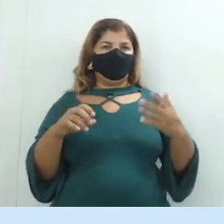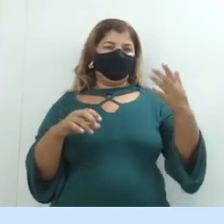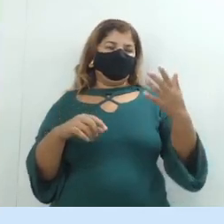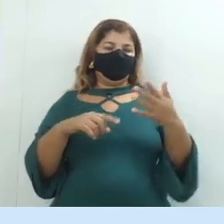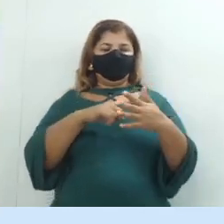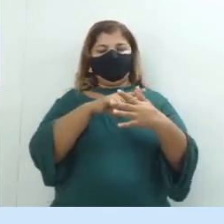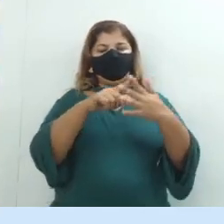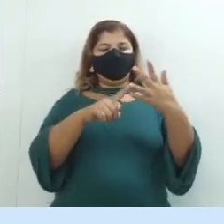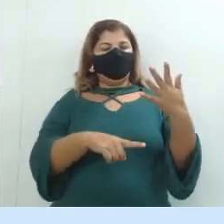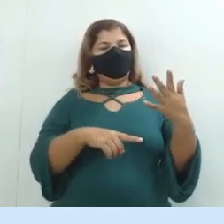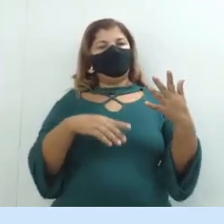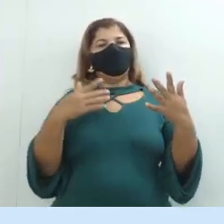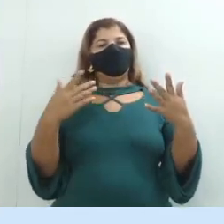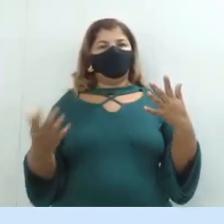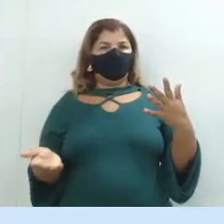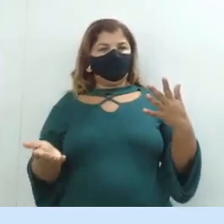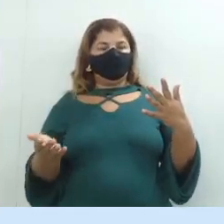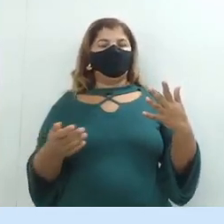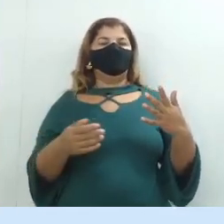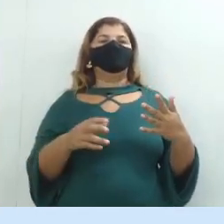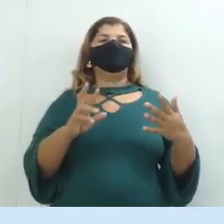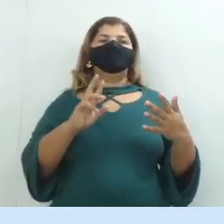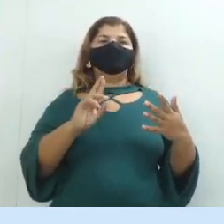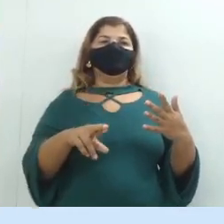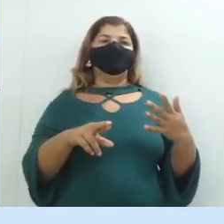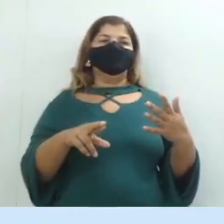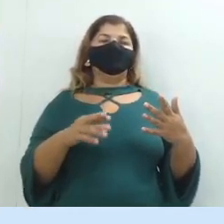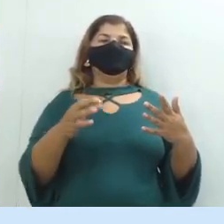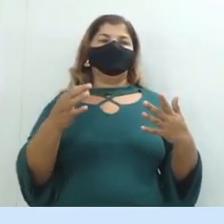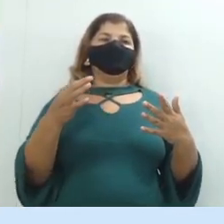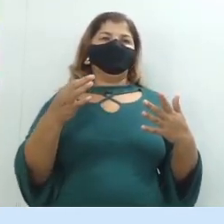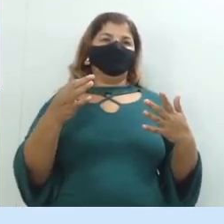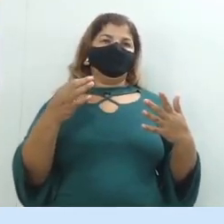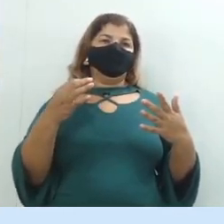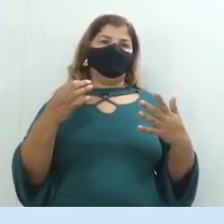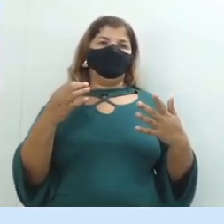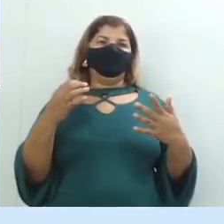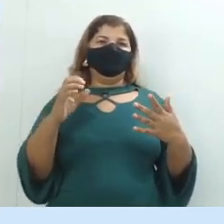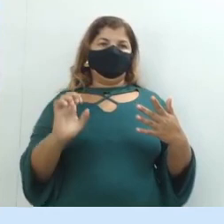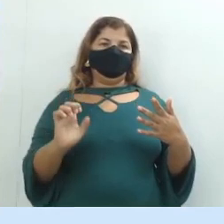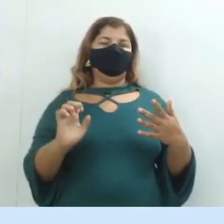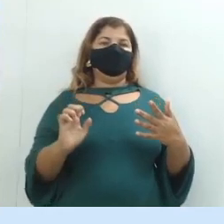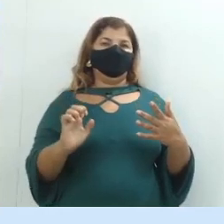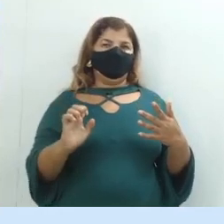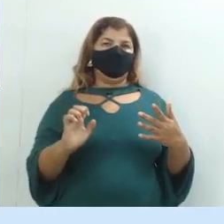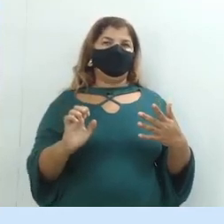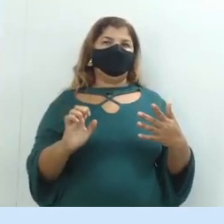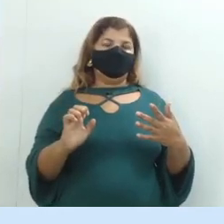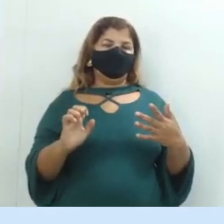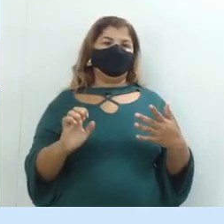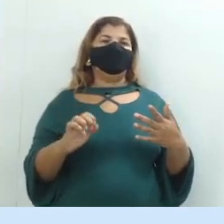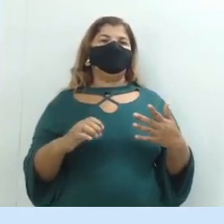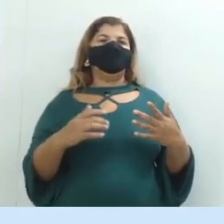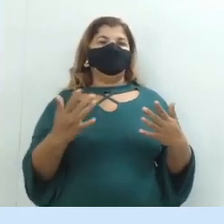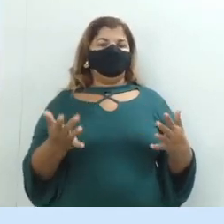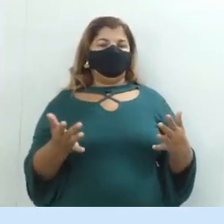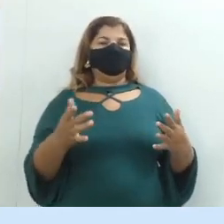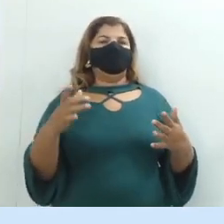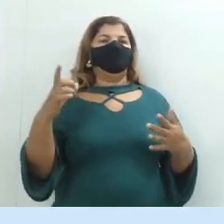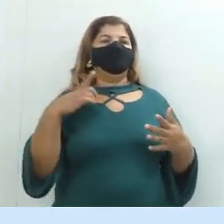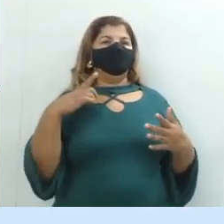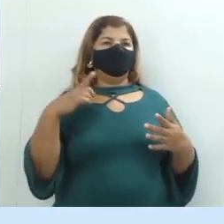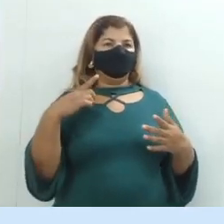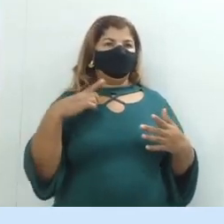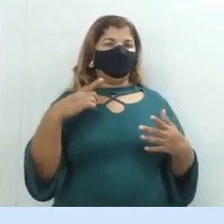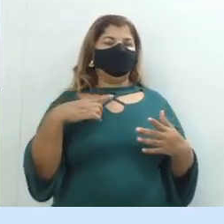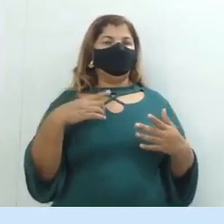Em 1, 2, 3, 4, 5, a resposta correta é... Então, Martinho Lutero,